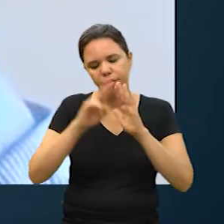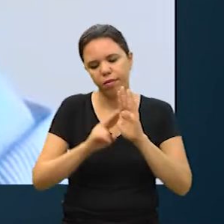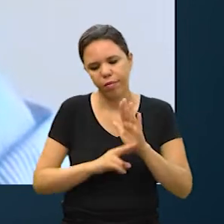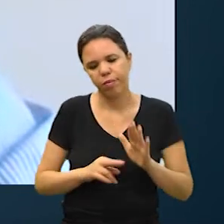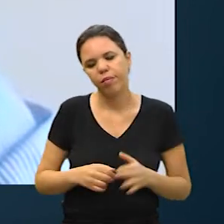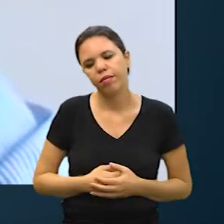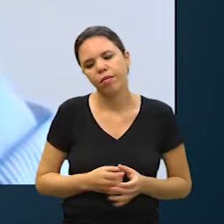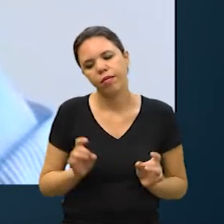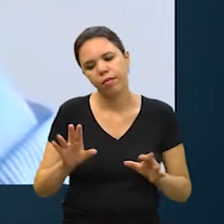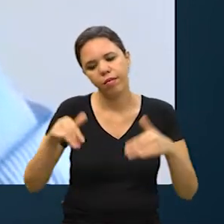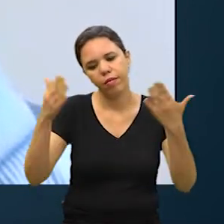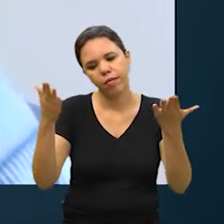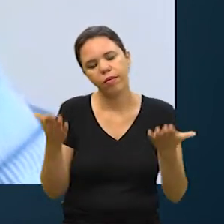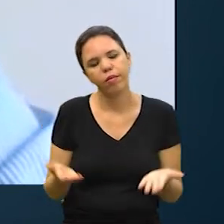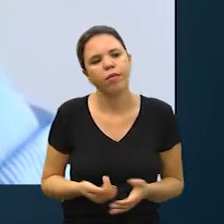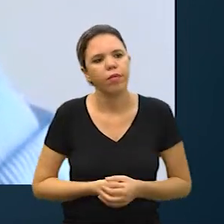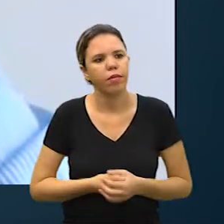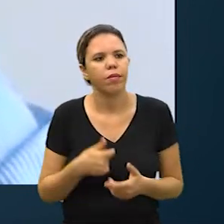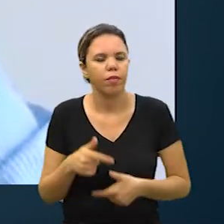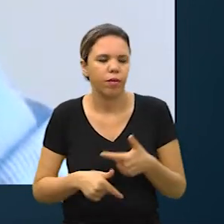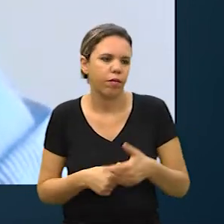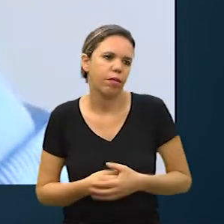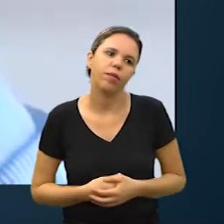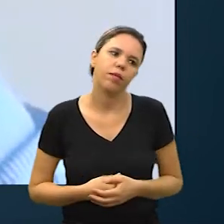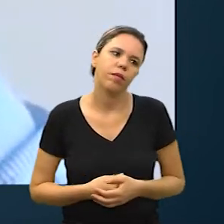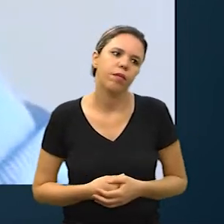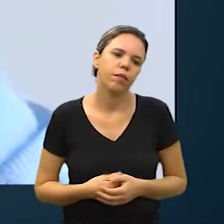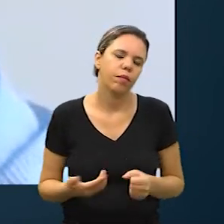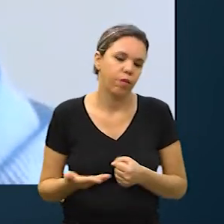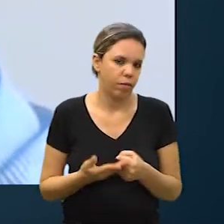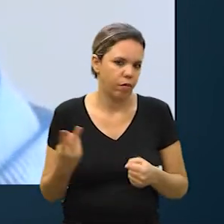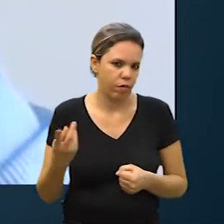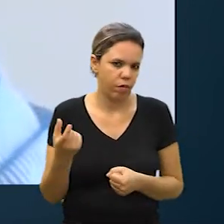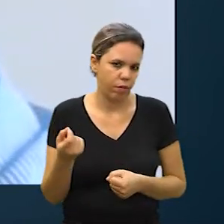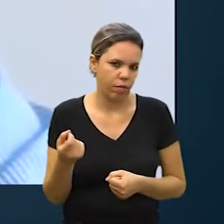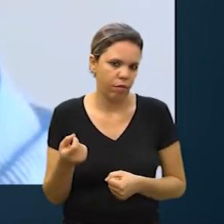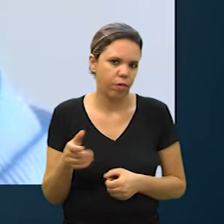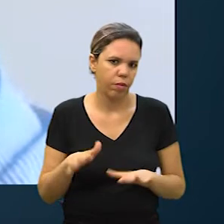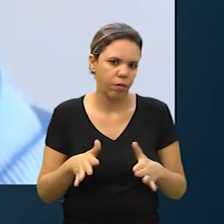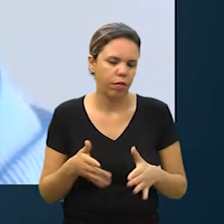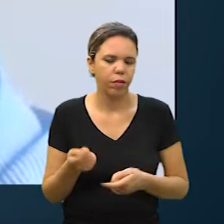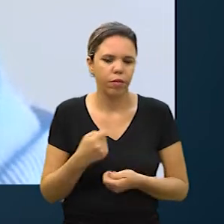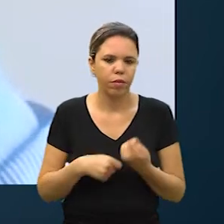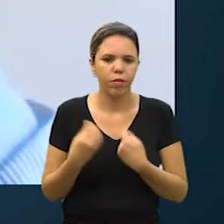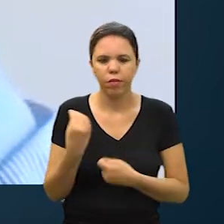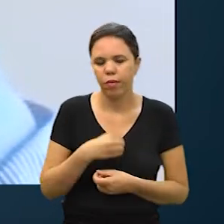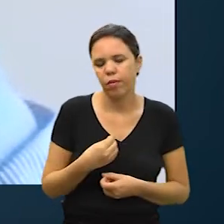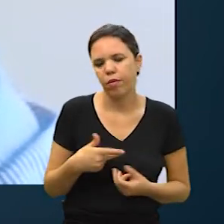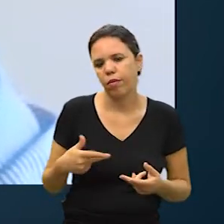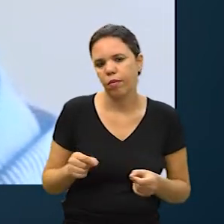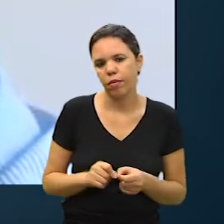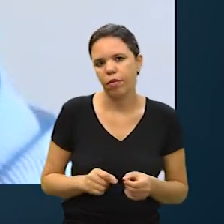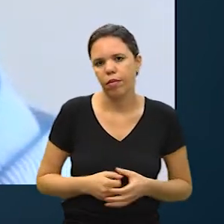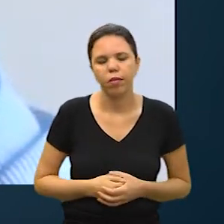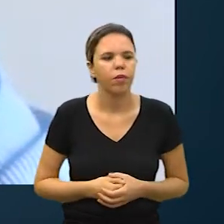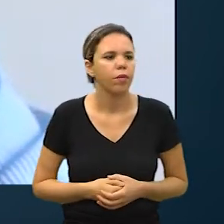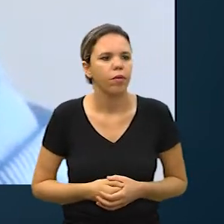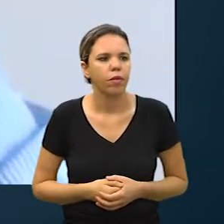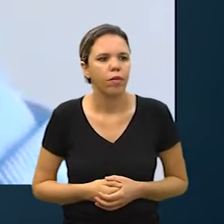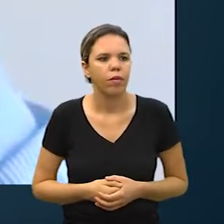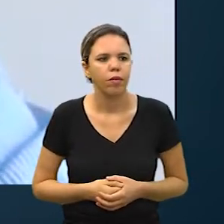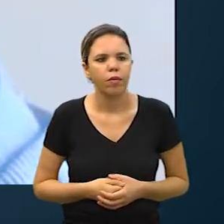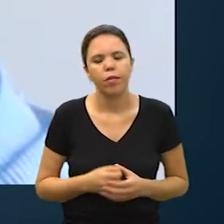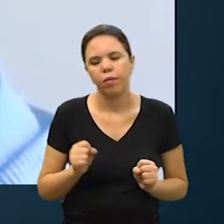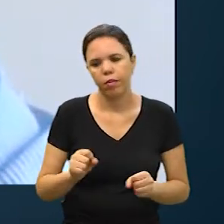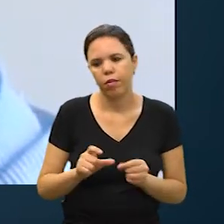uma exportação, aí você pode trabalhar com um câmbio médio, ou você pode fazer alguma ferramenta de trava cambial